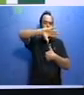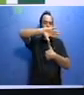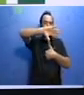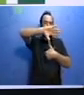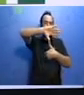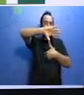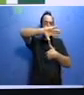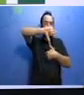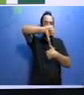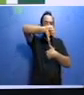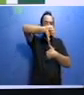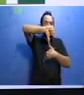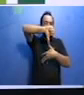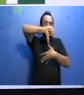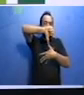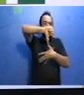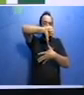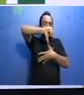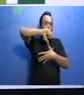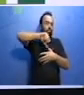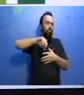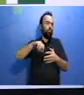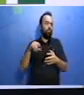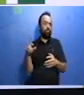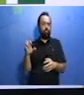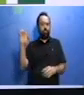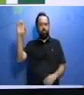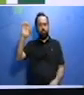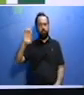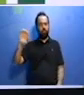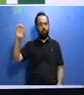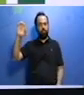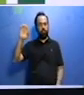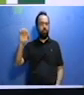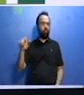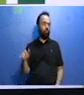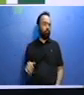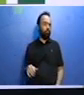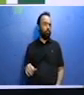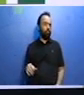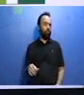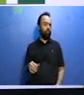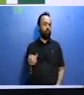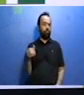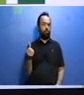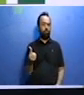América do Sul, 9,2% na Europa e Eurásia e